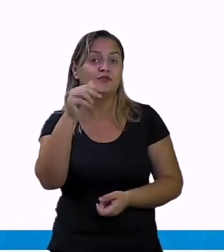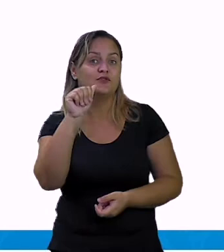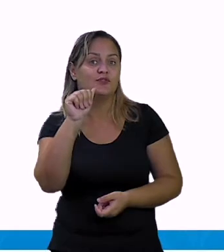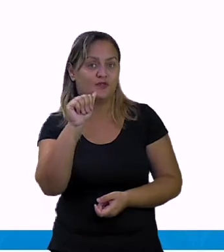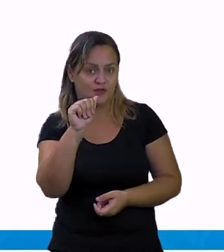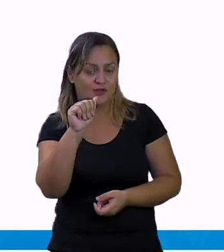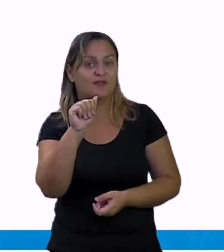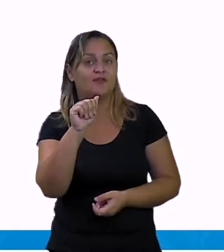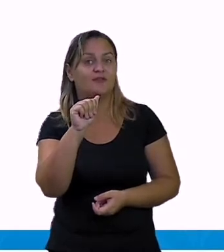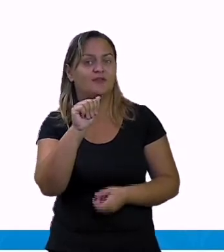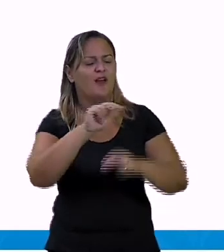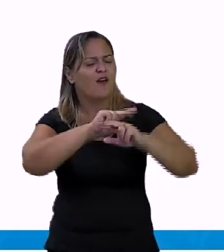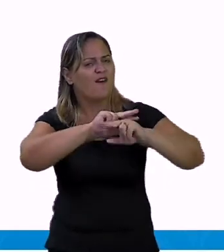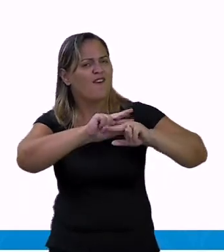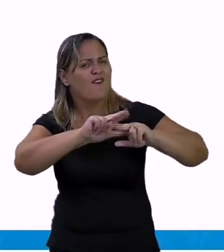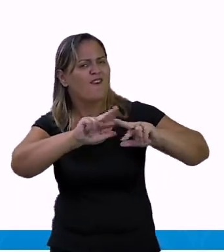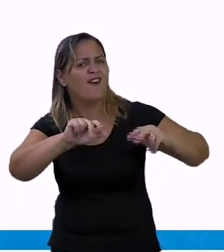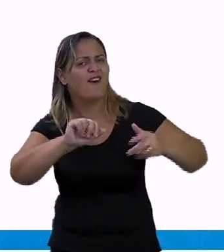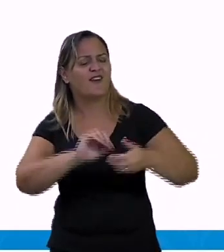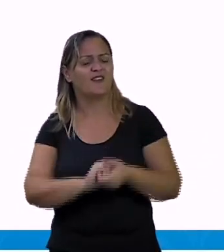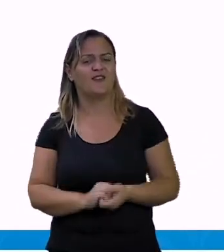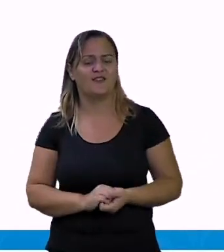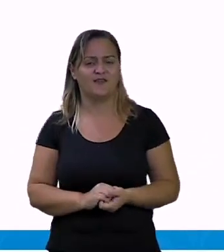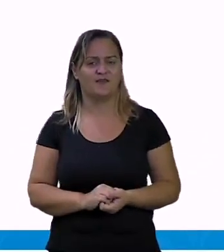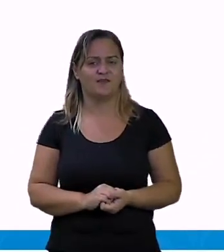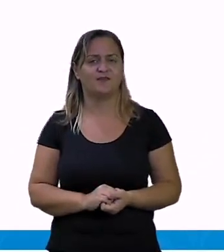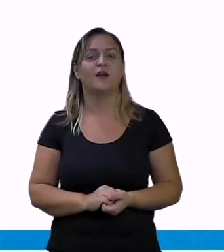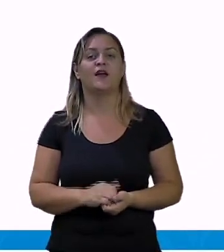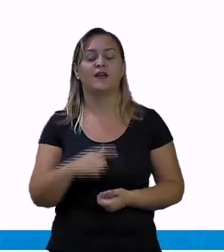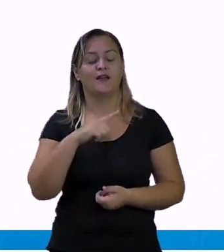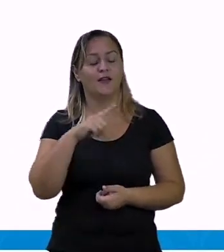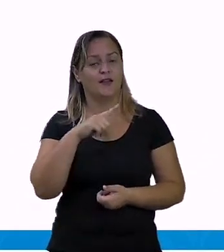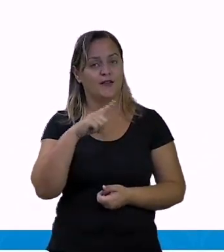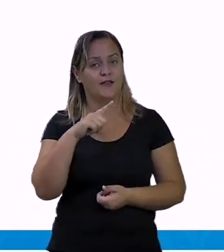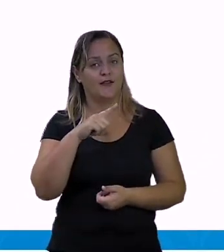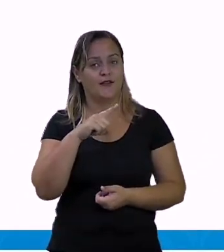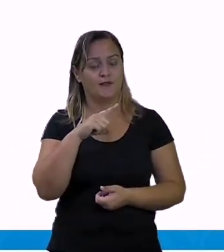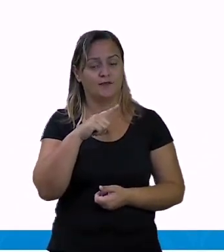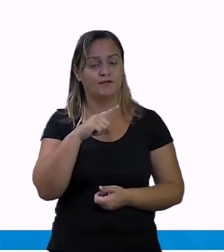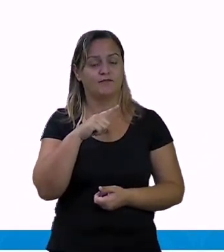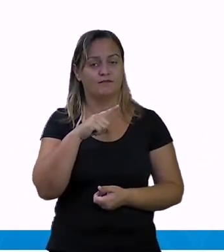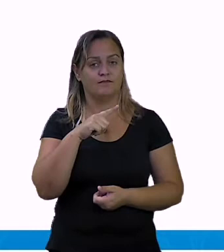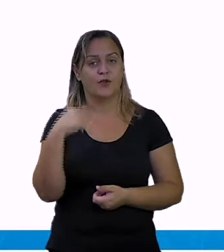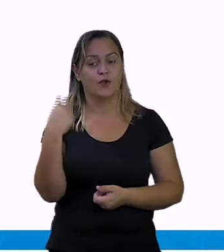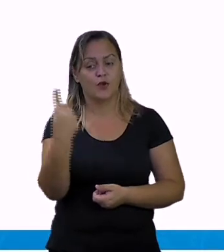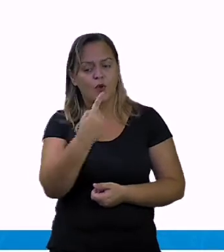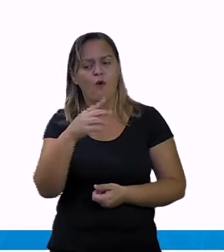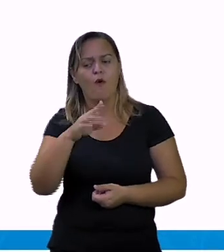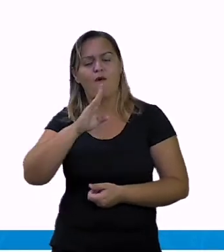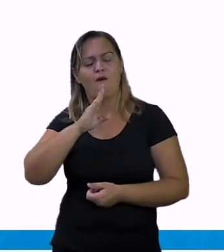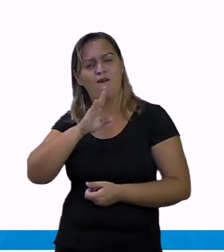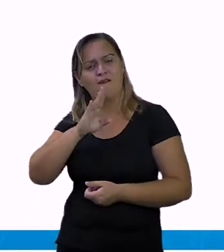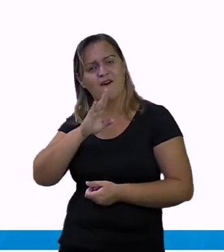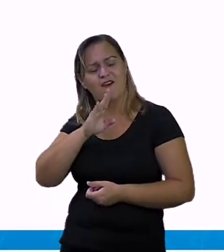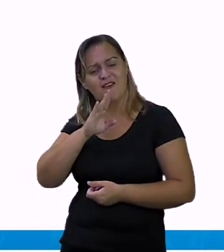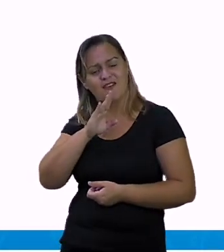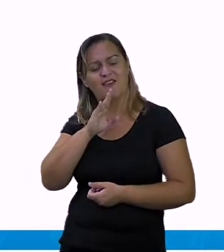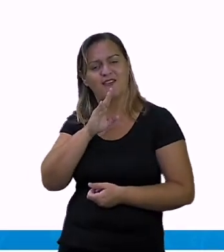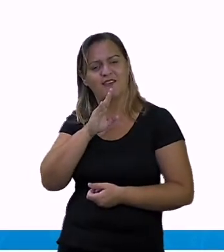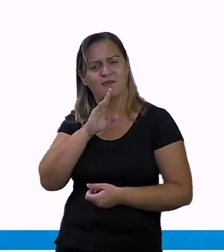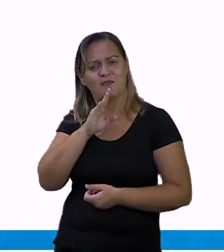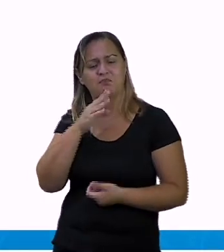só, nossa, são os maiores representantes mesmo, não é mesmo? E aí? Será